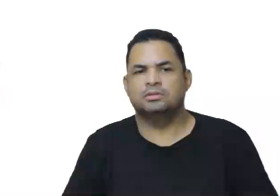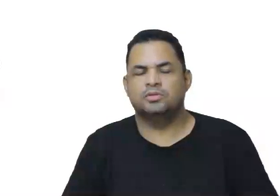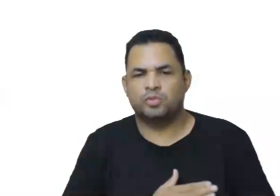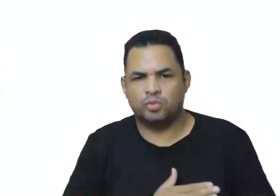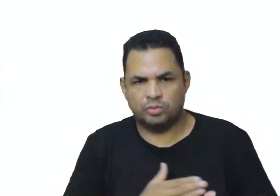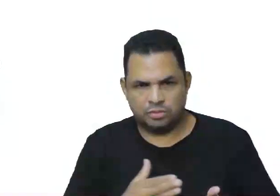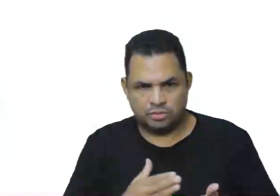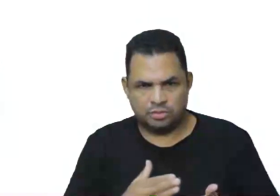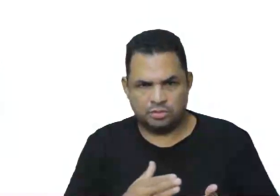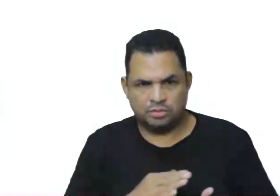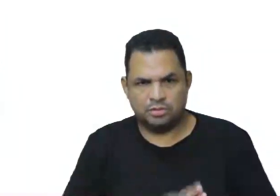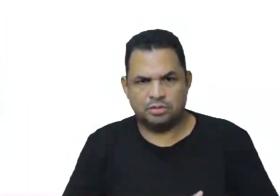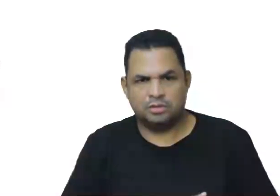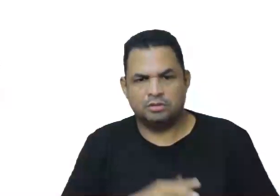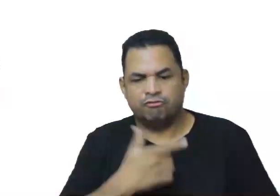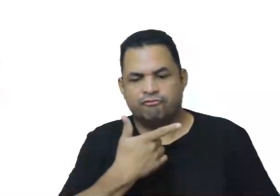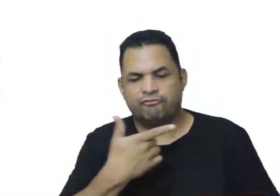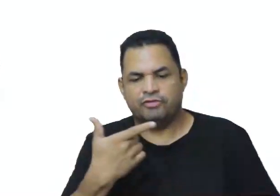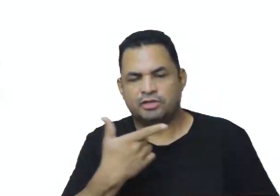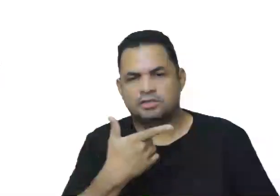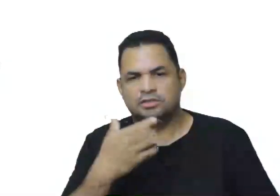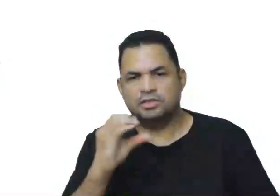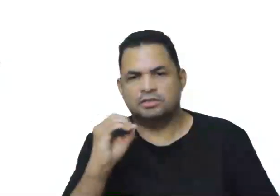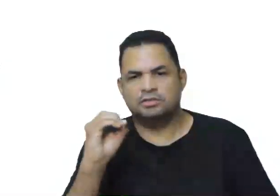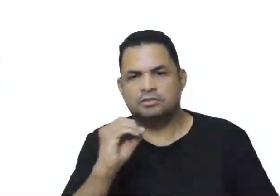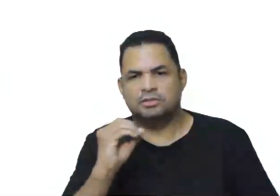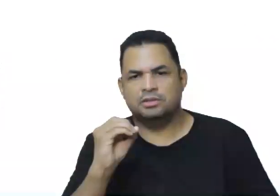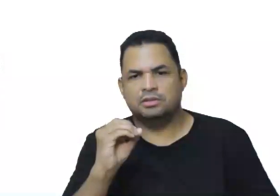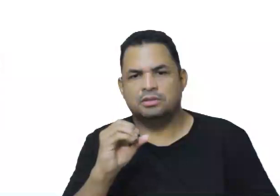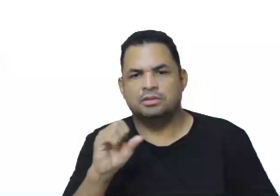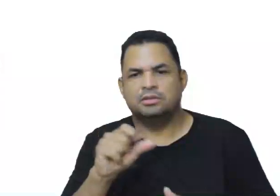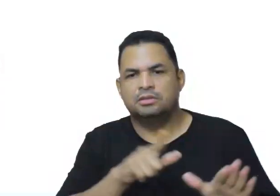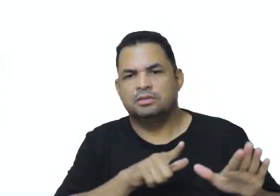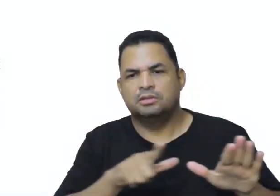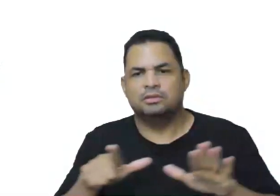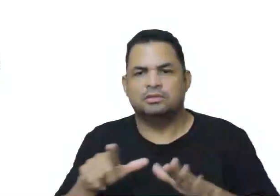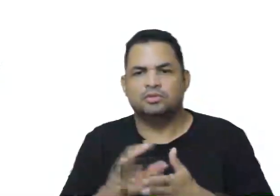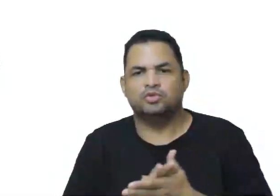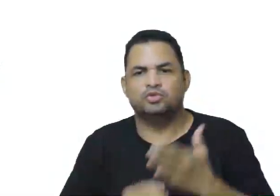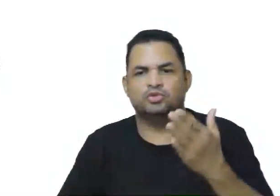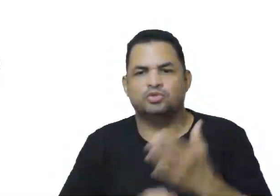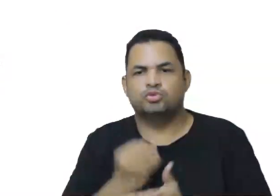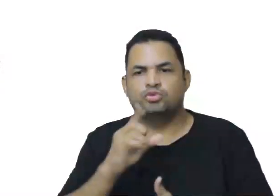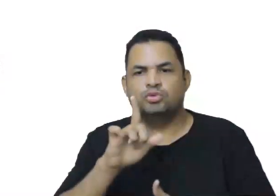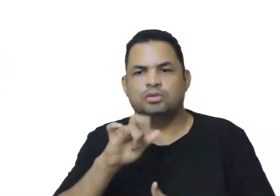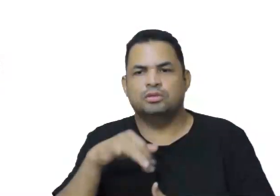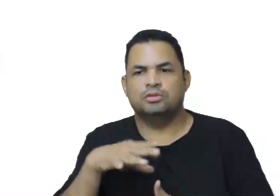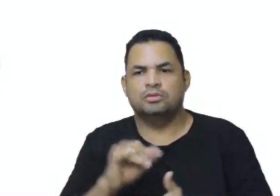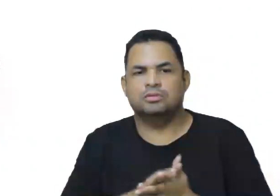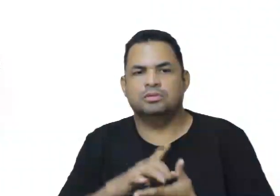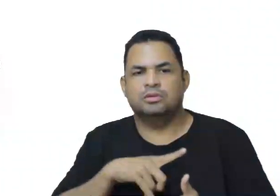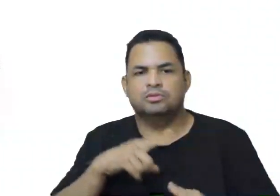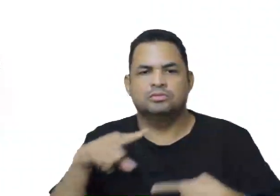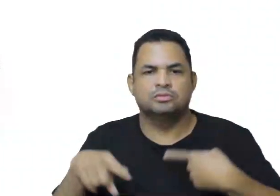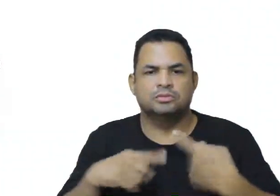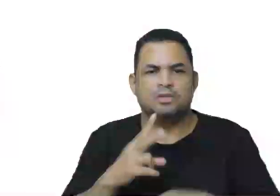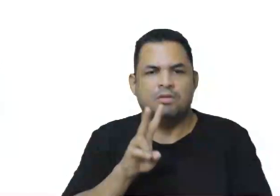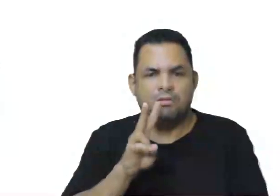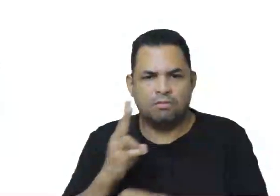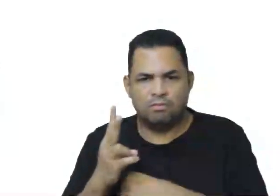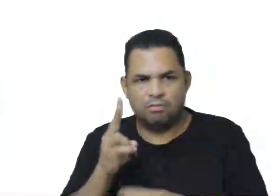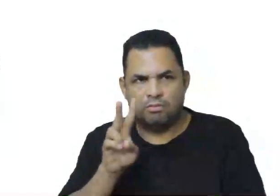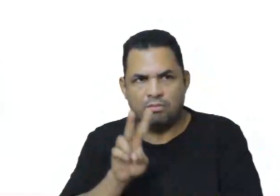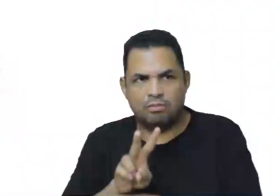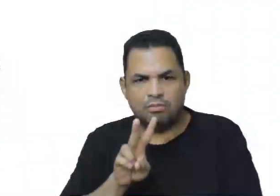início da 20ª semana, aparece o lanugo, como a gente acabou de falar, que ele tem uma função, que é o quê? Proteger o bebê